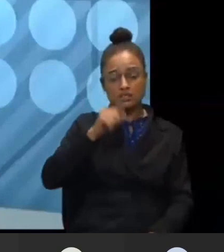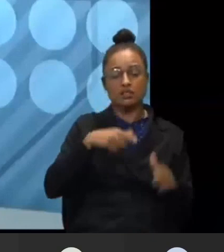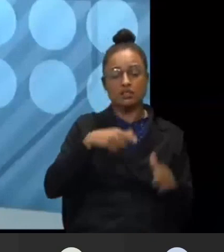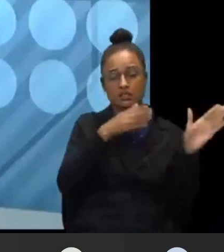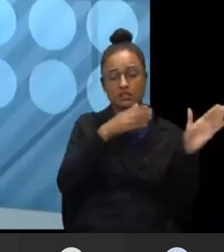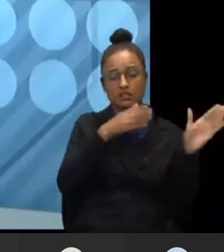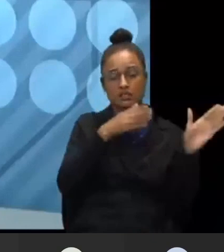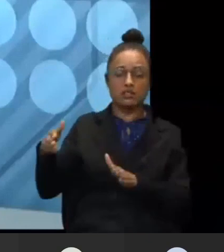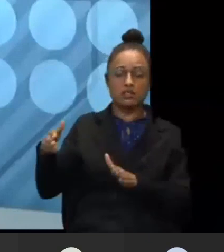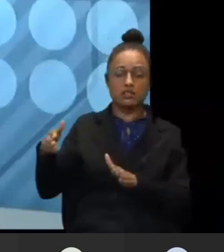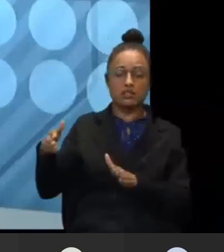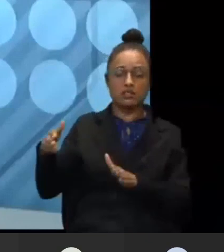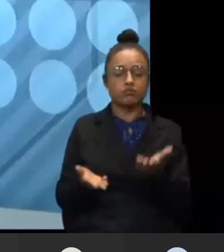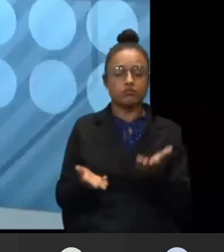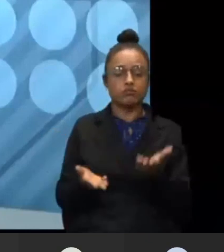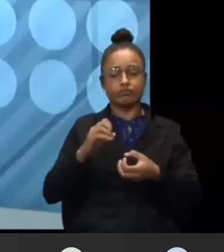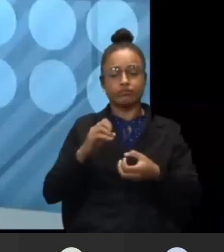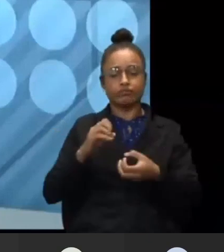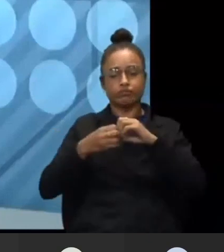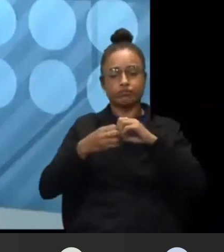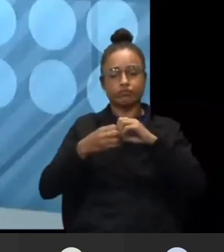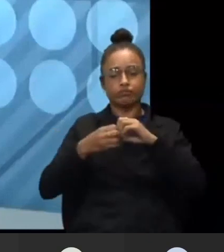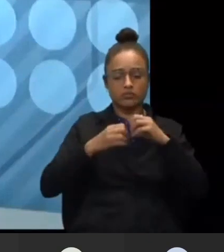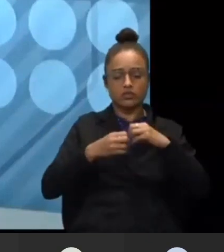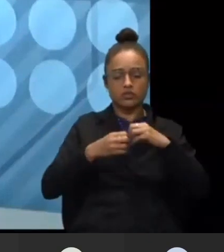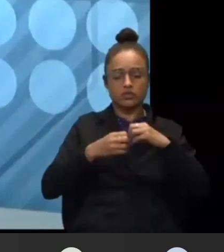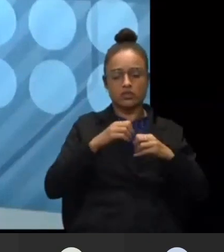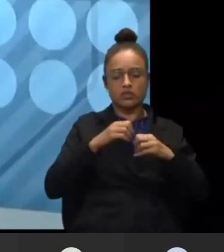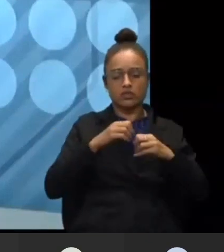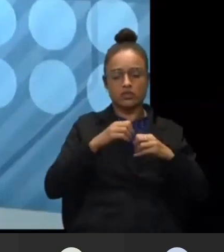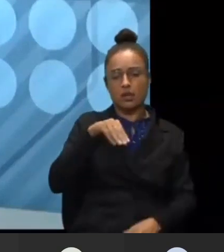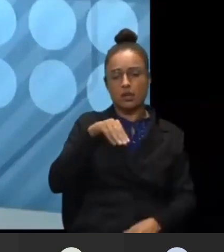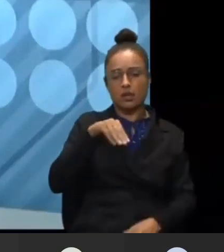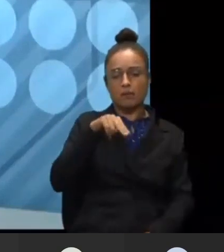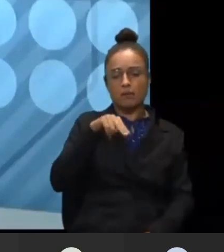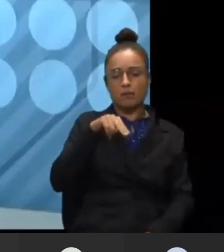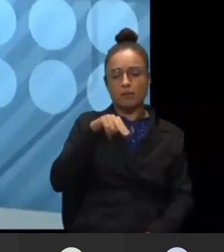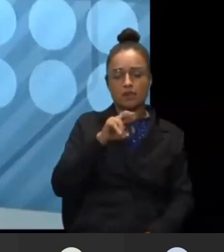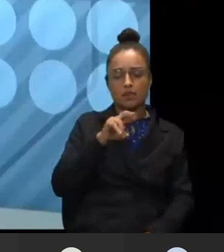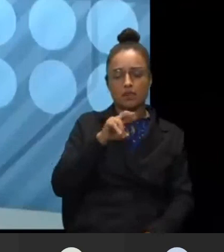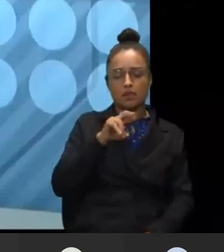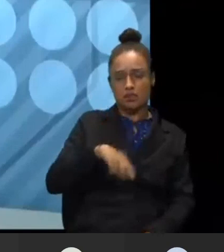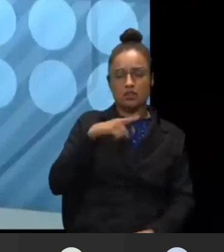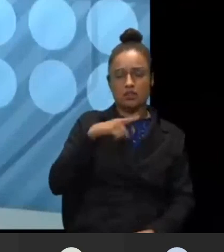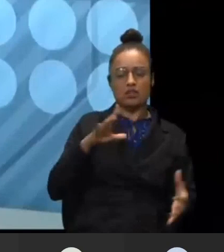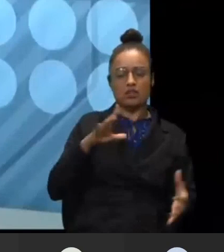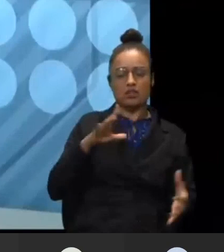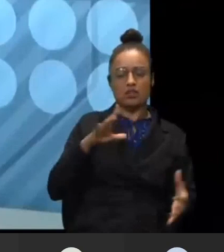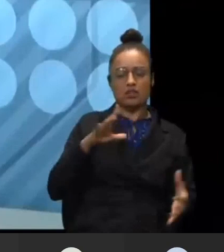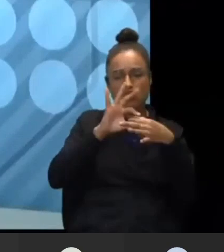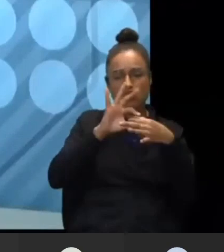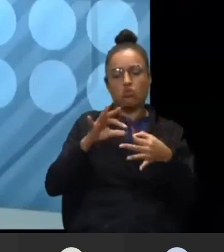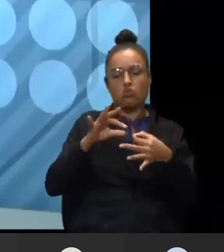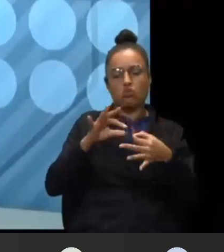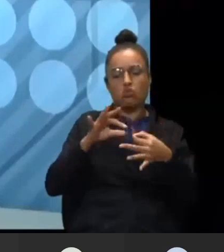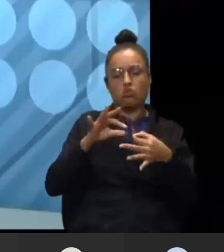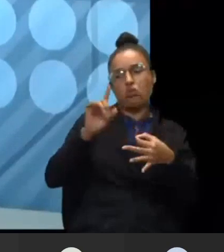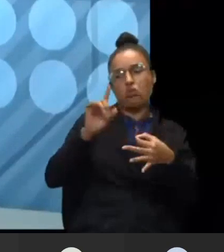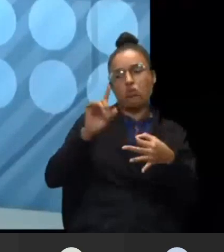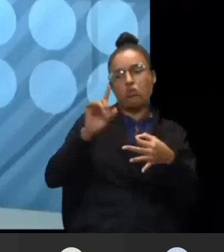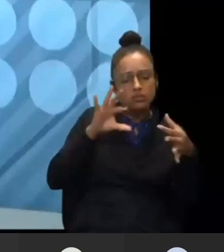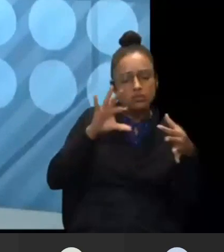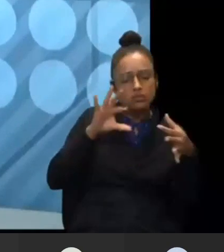compostos de peso molecular menor, que eles alteram o gosto e o sabor do alimento. E, por consequência,